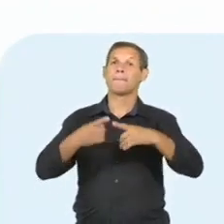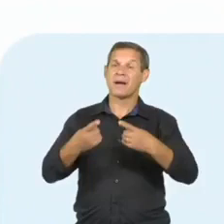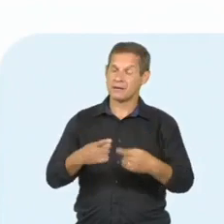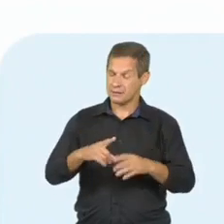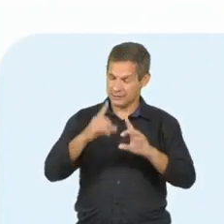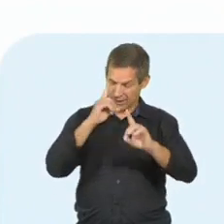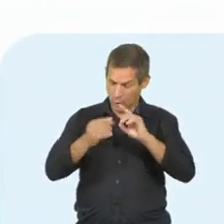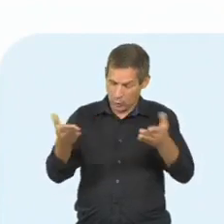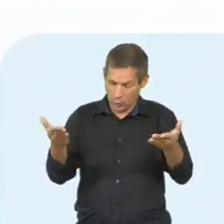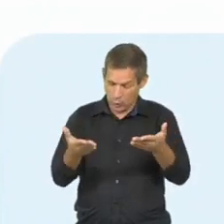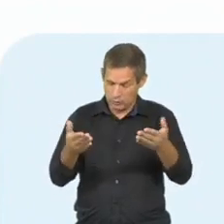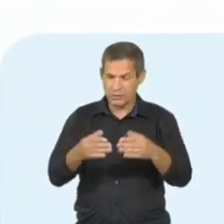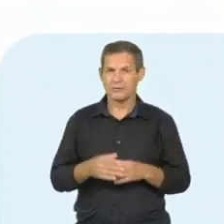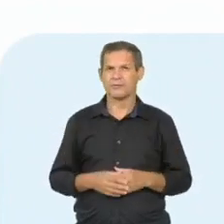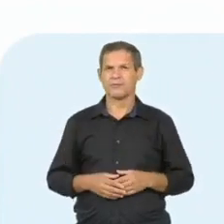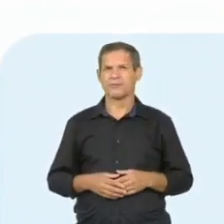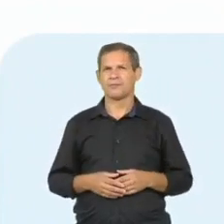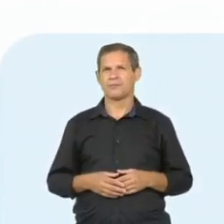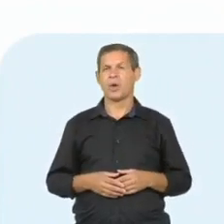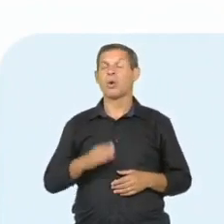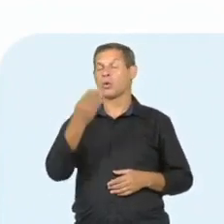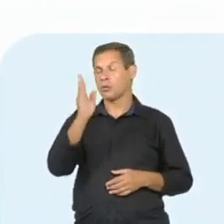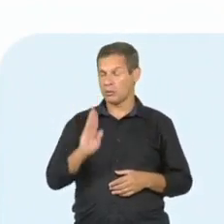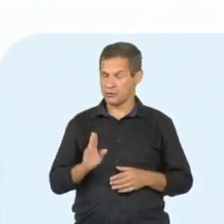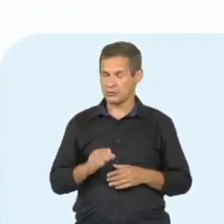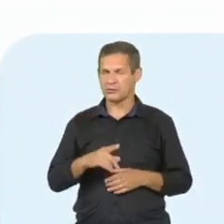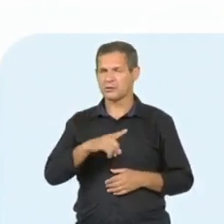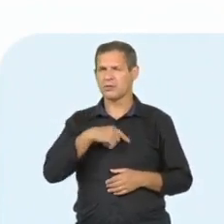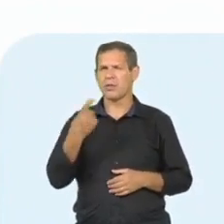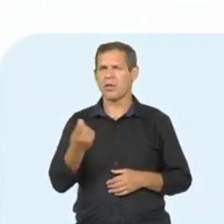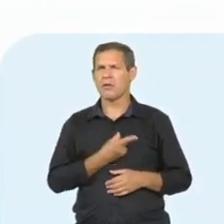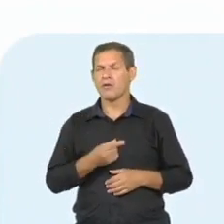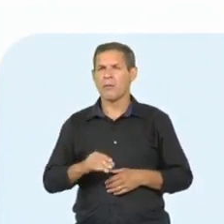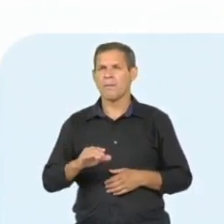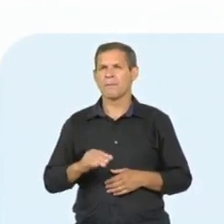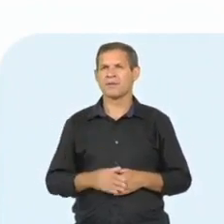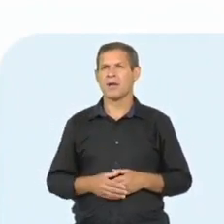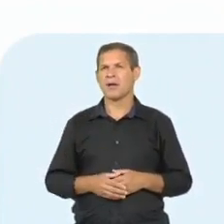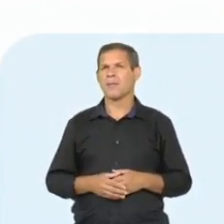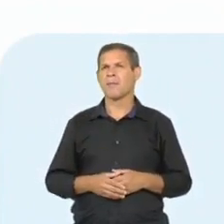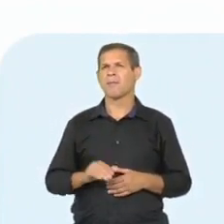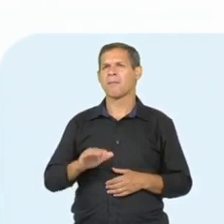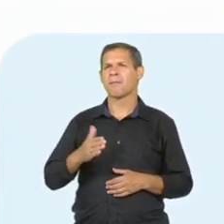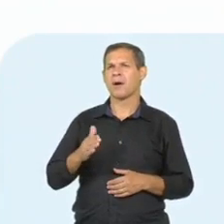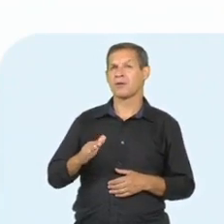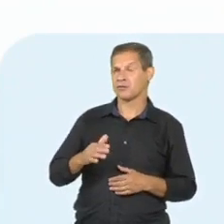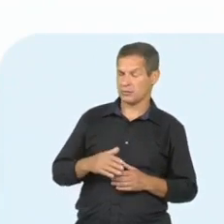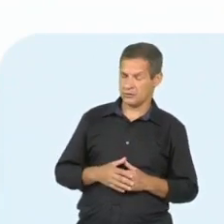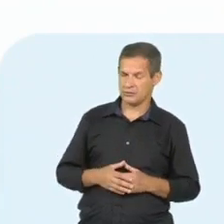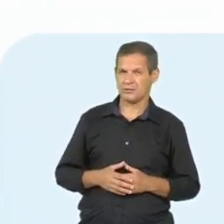Dados atuais, atenção, no Brasil nós temos aproximadamente